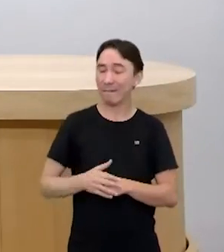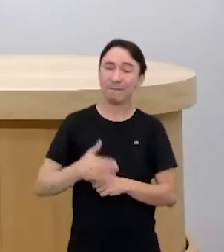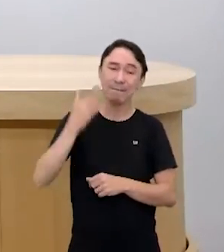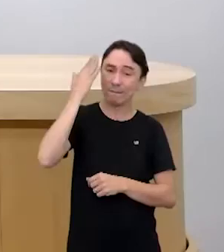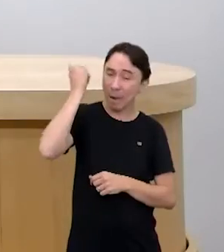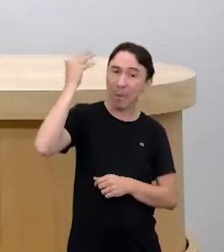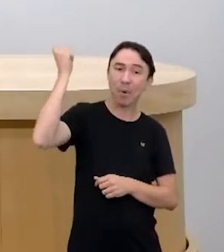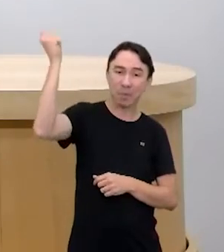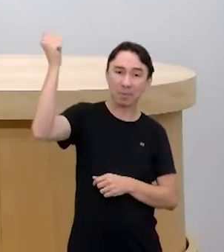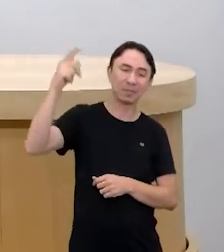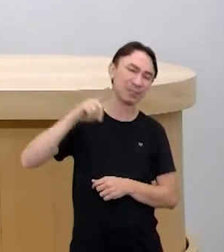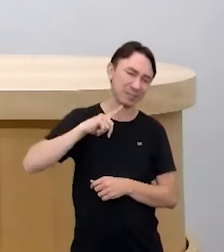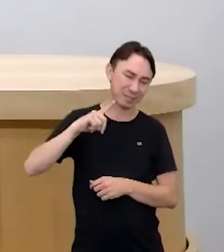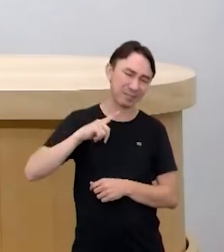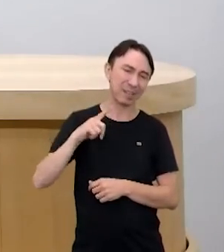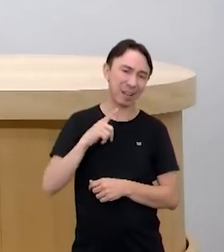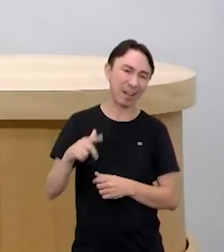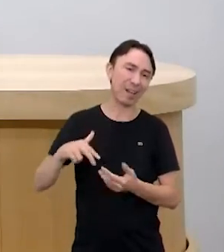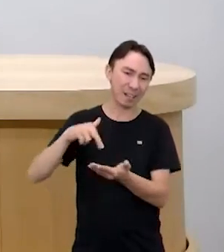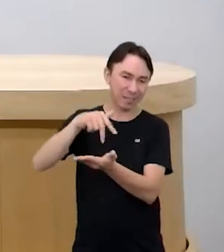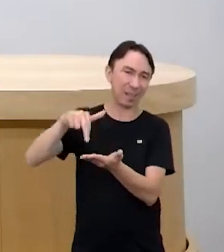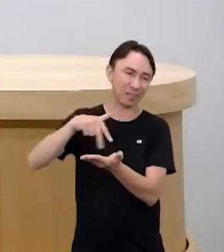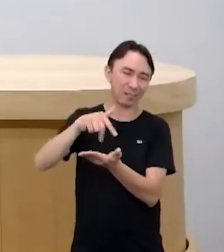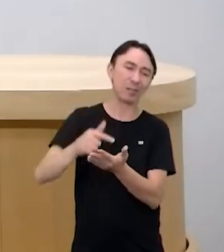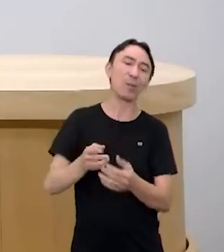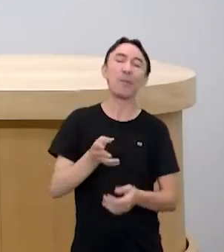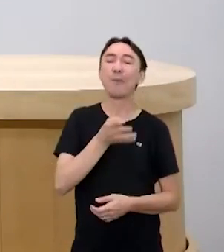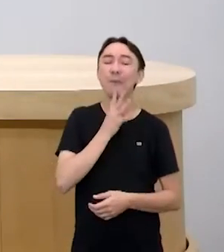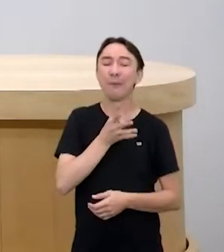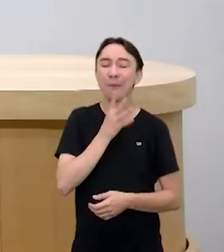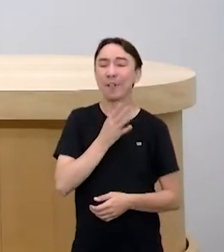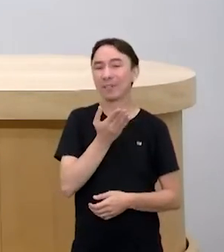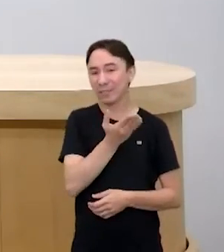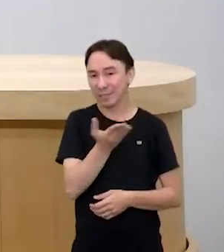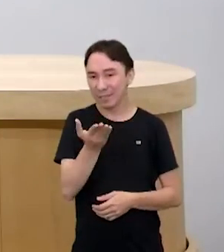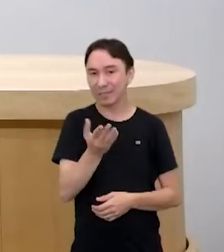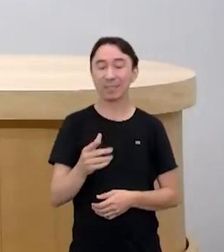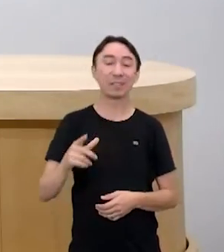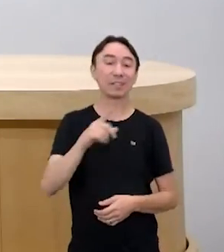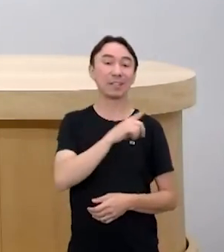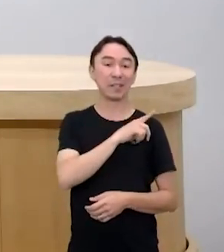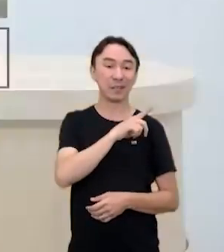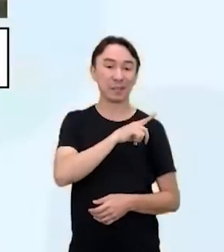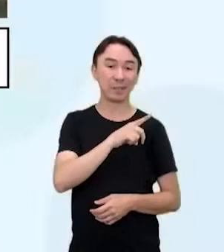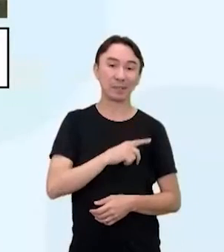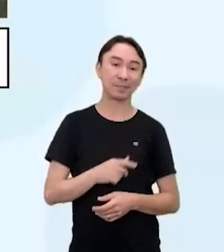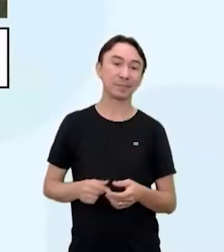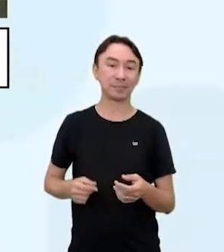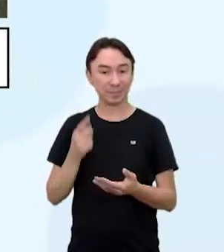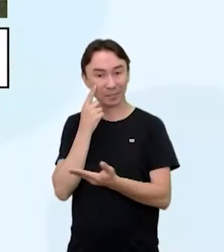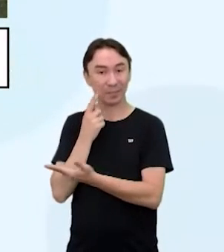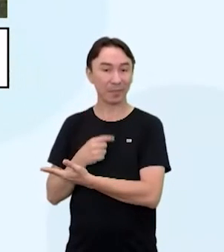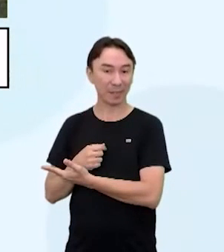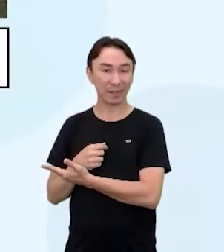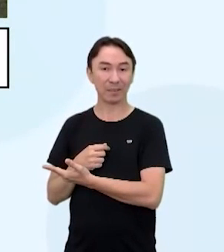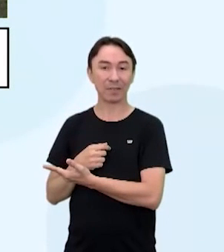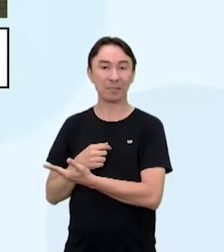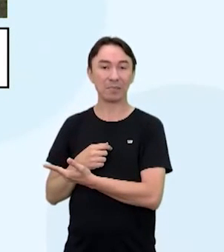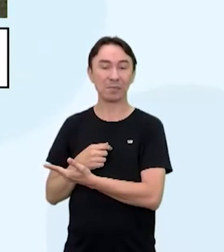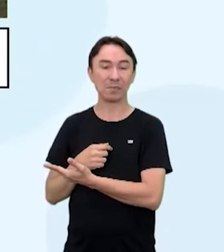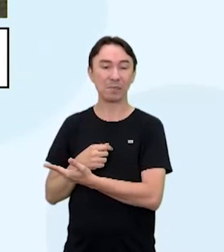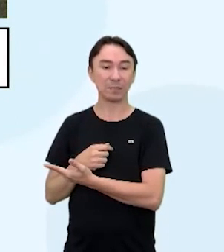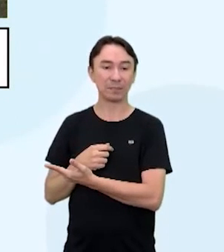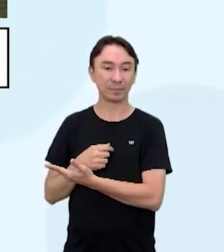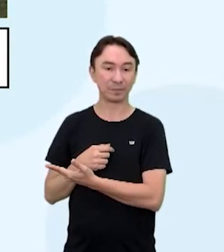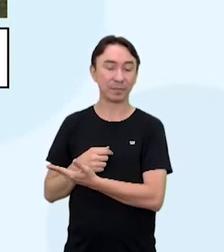a dança, que vocês conhecem, mas vocês não verão aqui por causa dos direitos autorais. A gente fez uma versão aqui. Primeiramente, vamos lá. Há